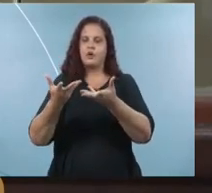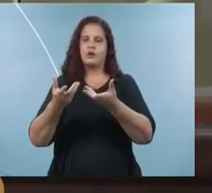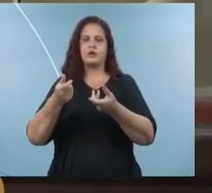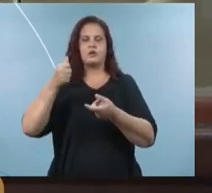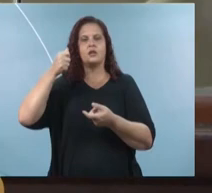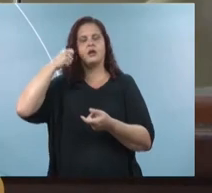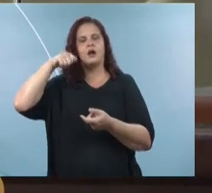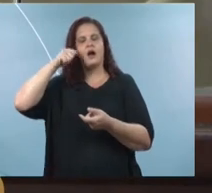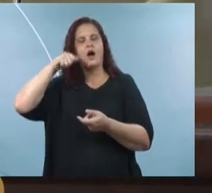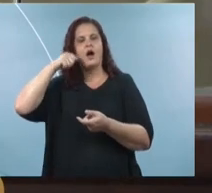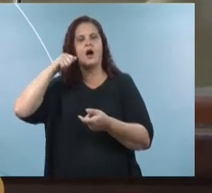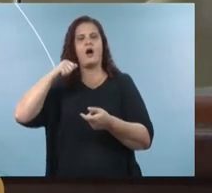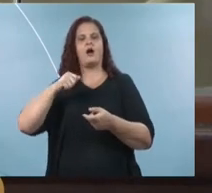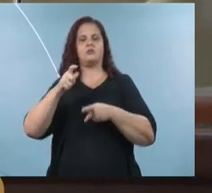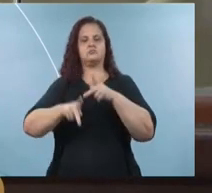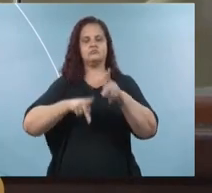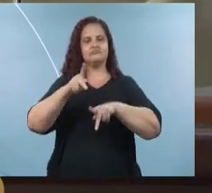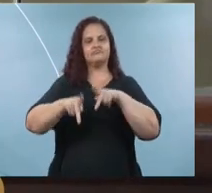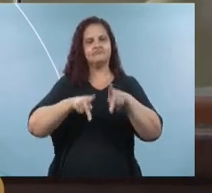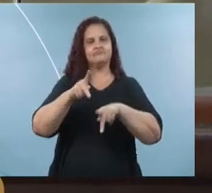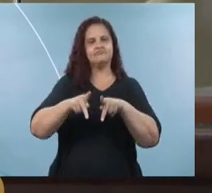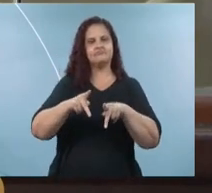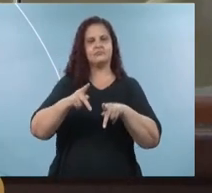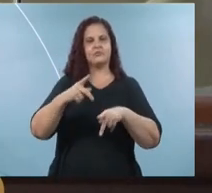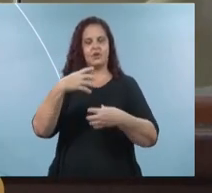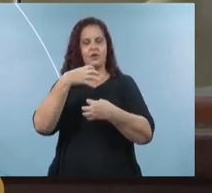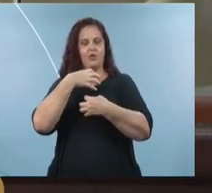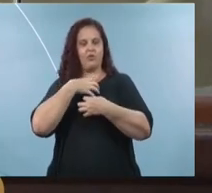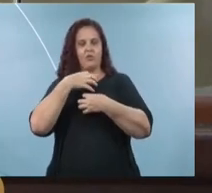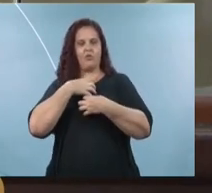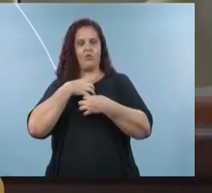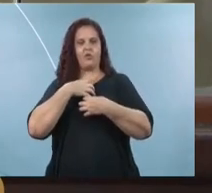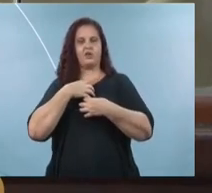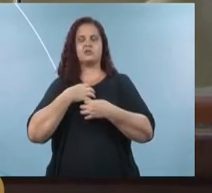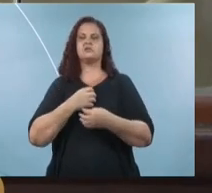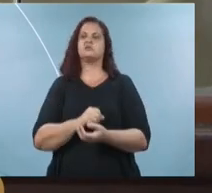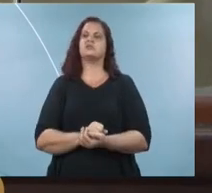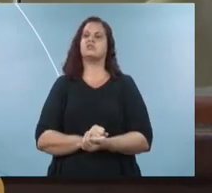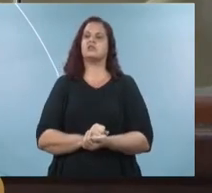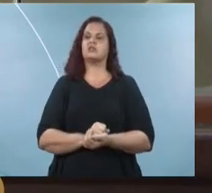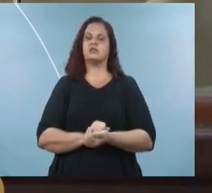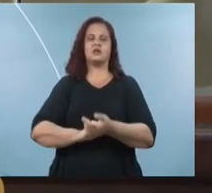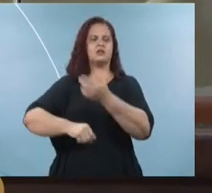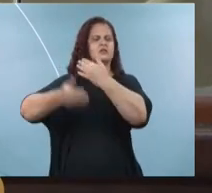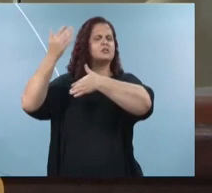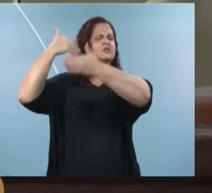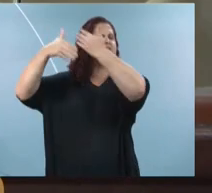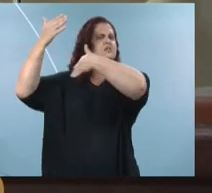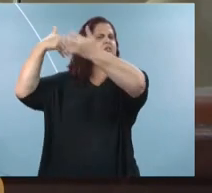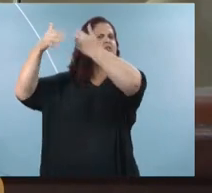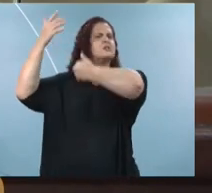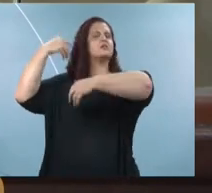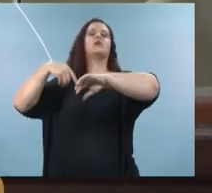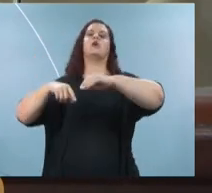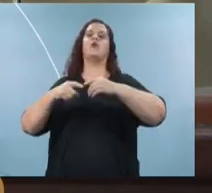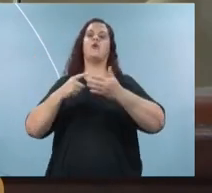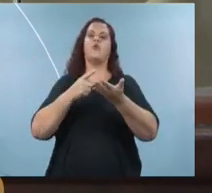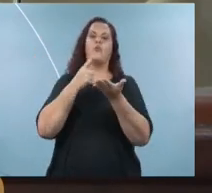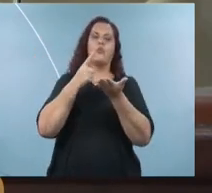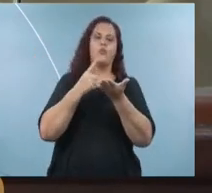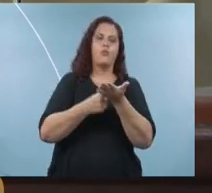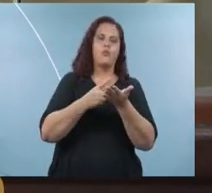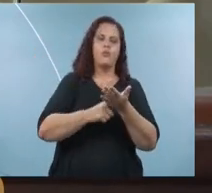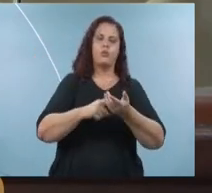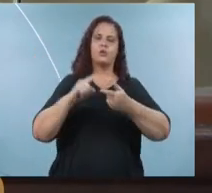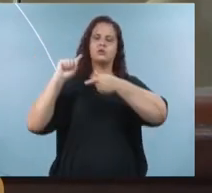sociedade, pois carrega aspectos sociais e de ancestralidade, a combinação entre a tradição e